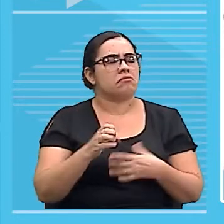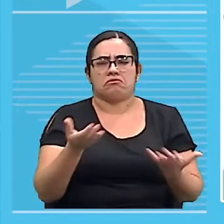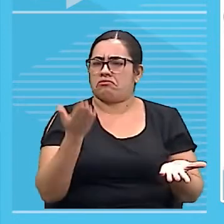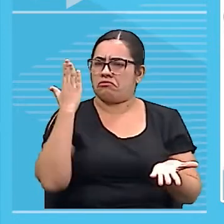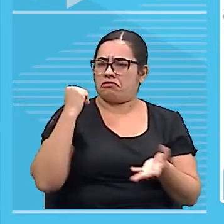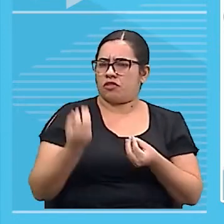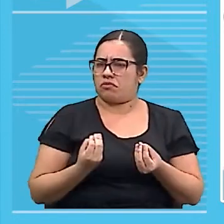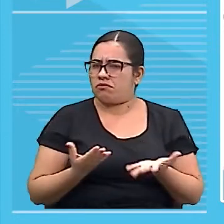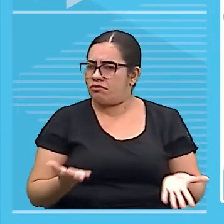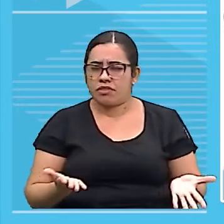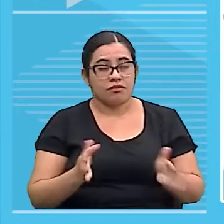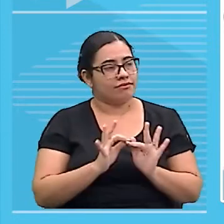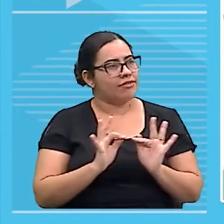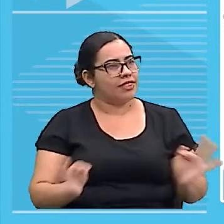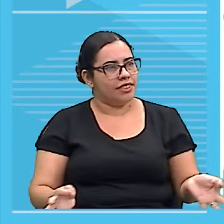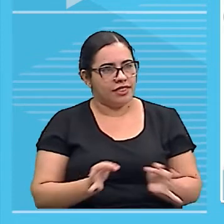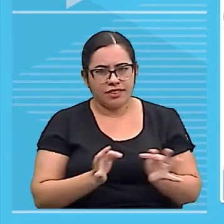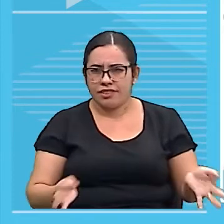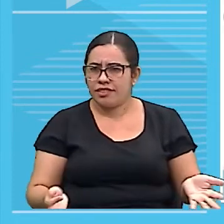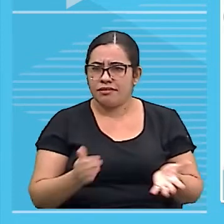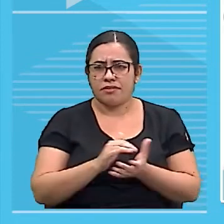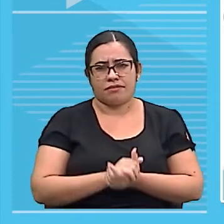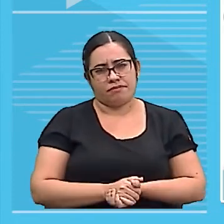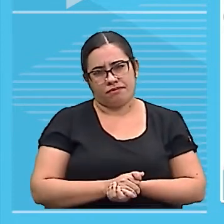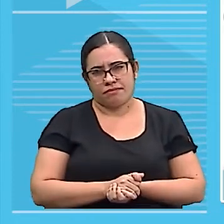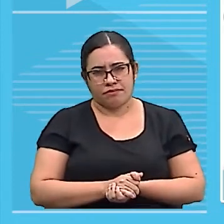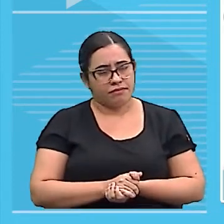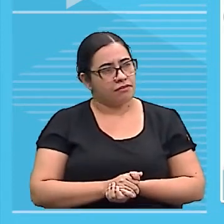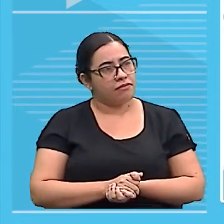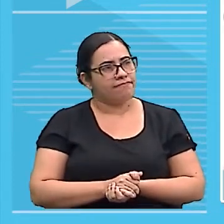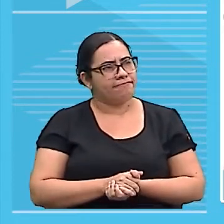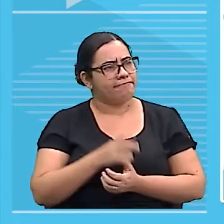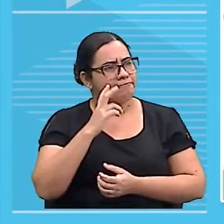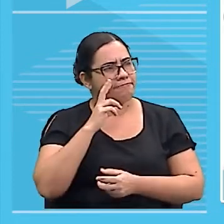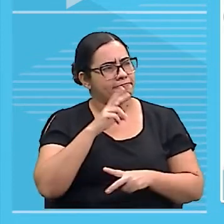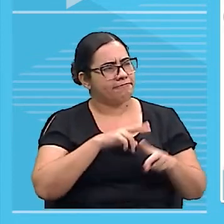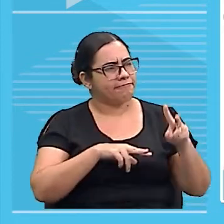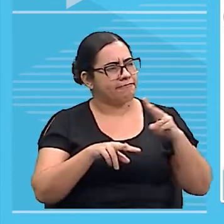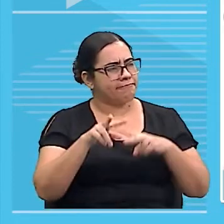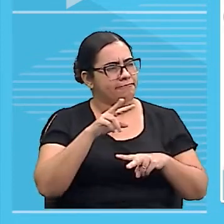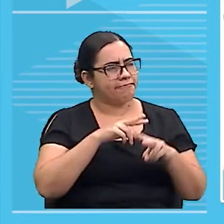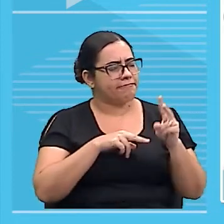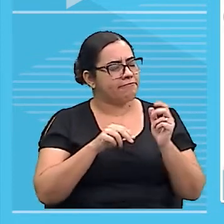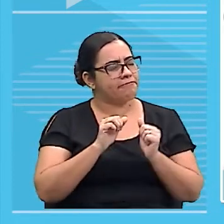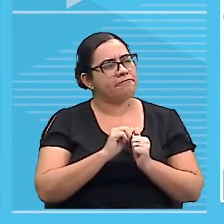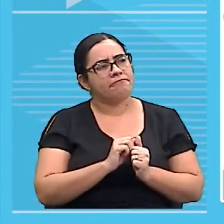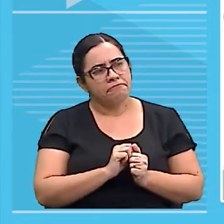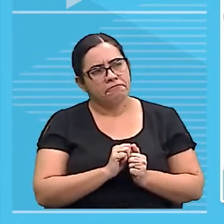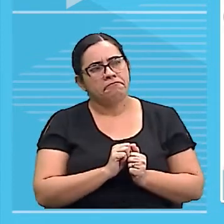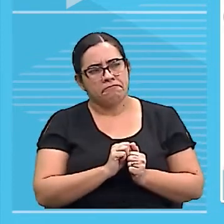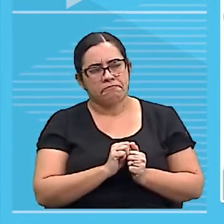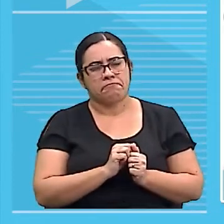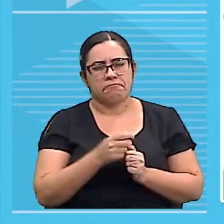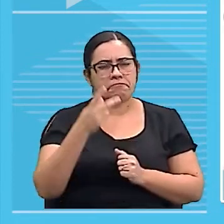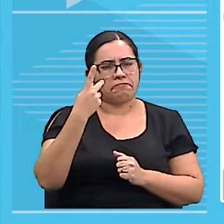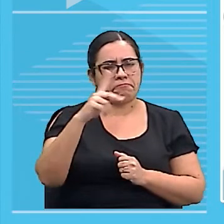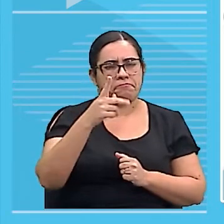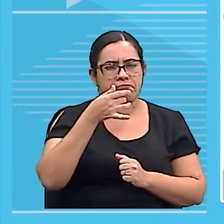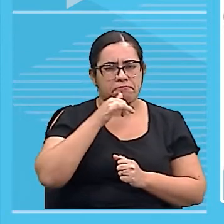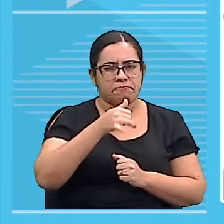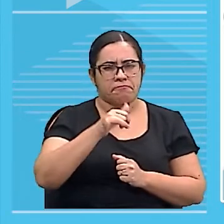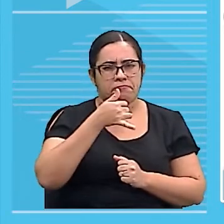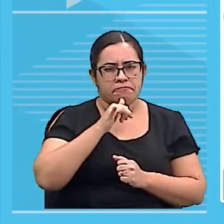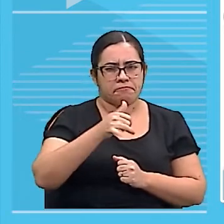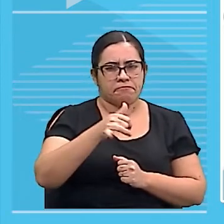senhor sabe é simples você vai procurar saber se atua corrente